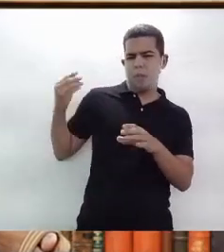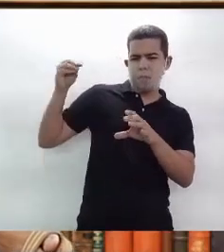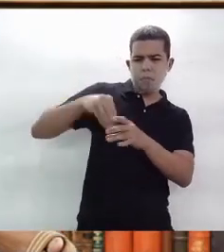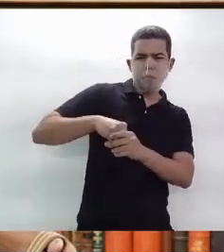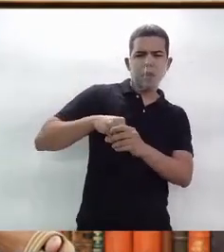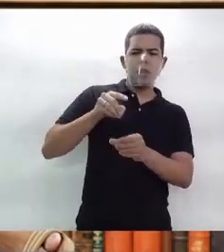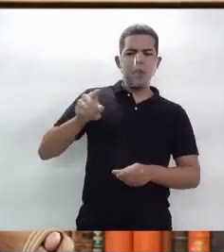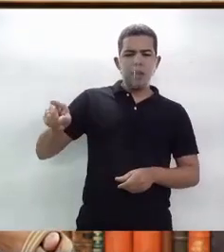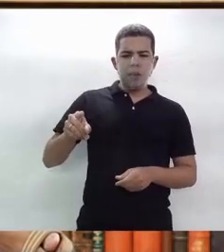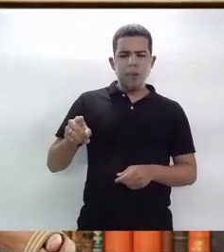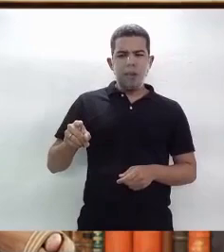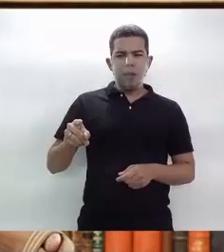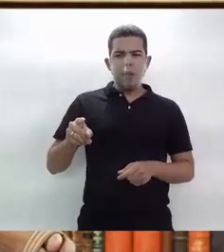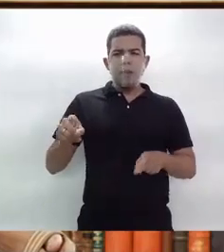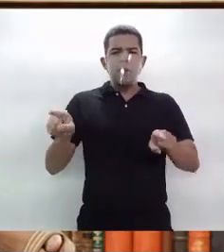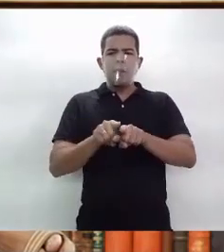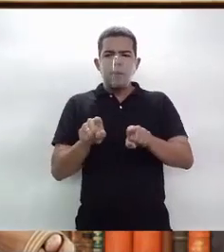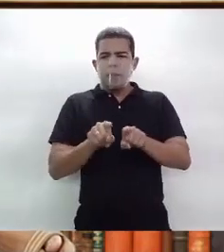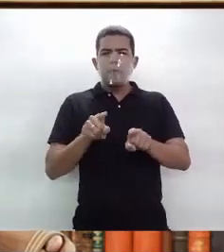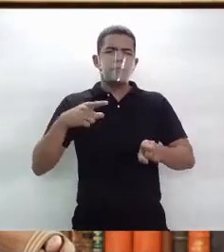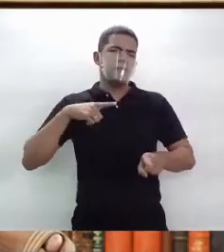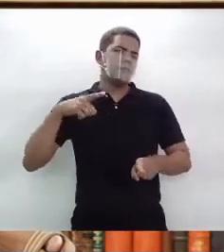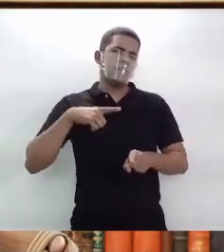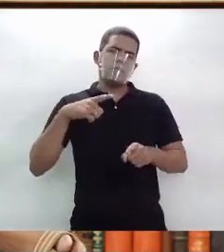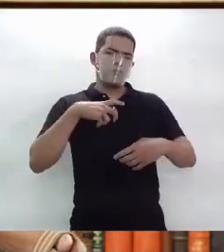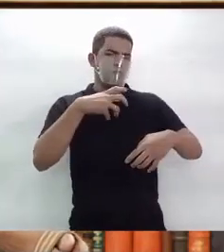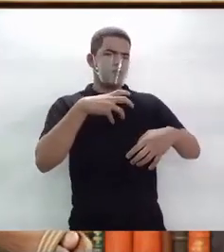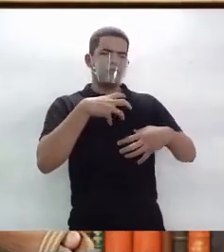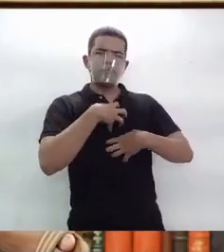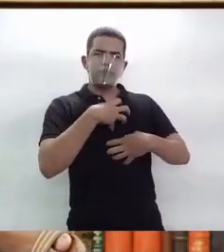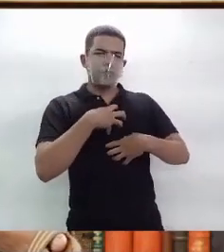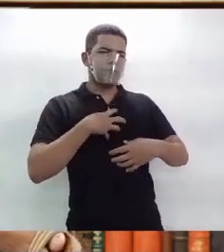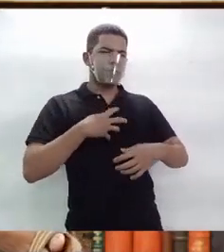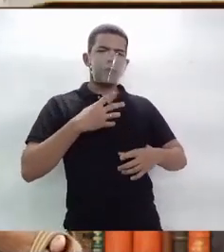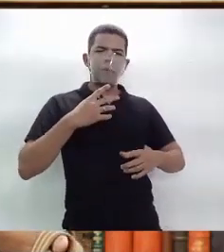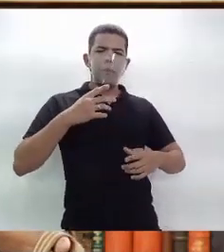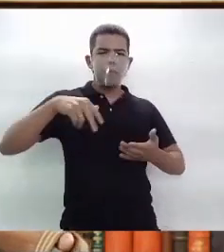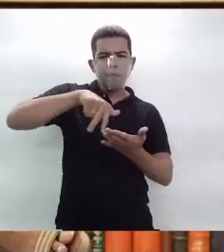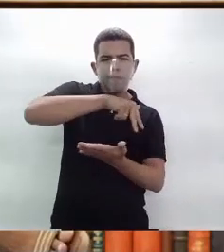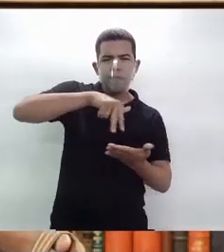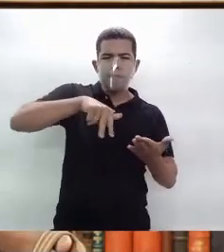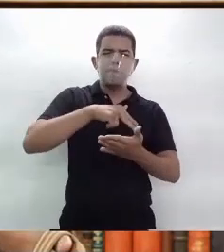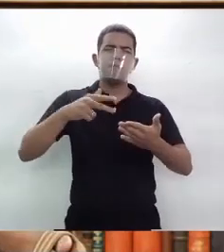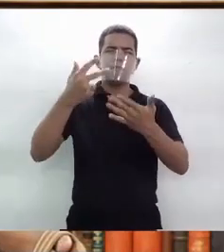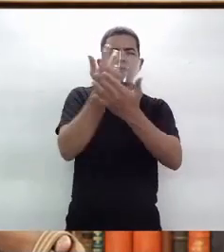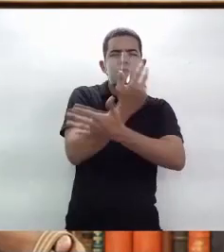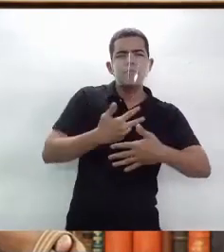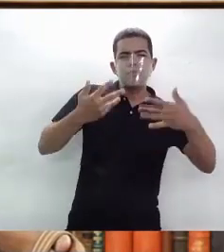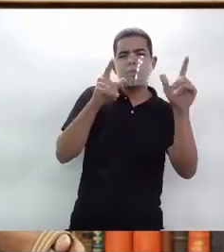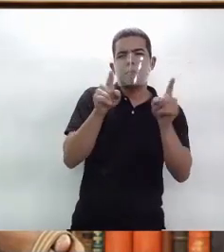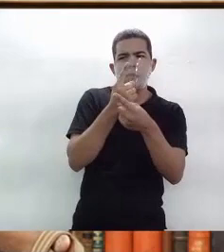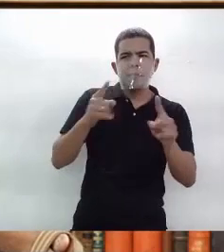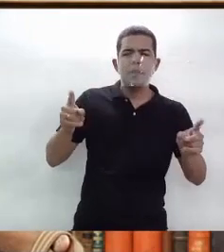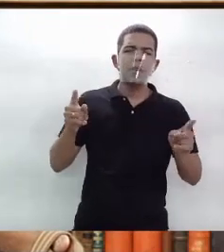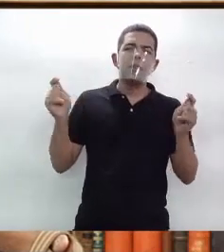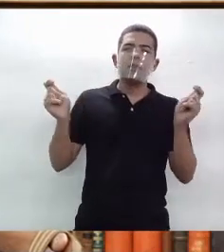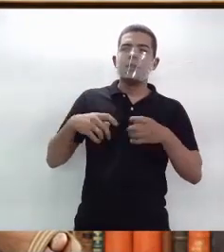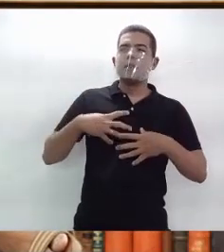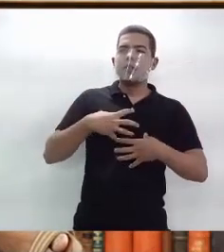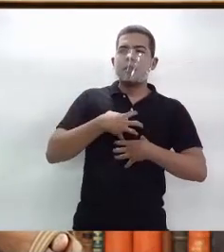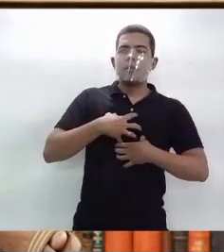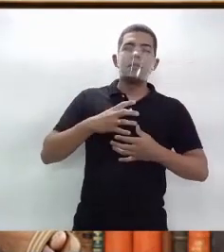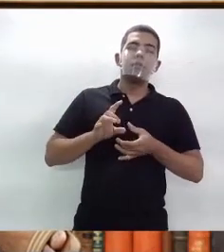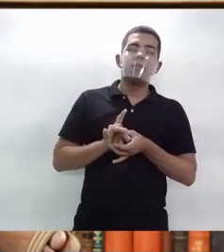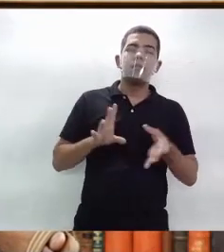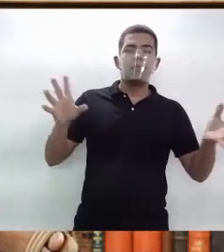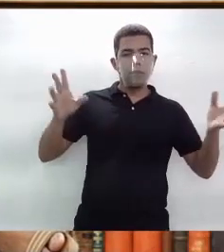Então, como esses ritmos tecnológicos estão vindo do sul e de outros lugares, regiões, né? Então, se permitir